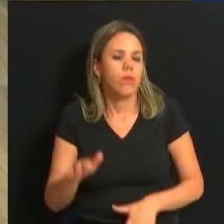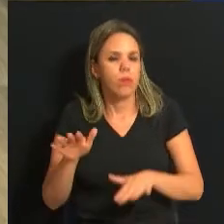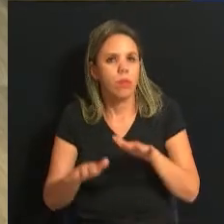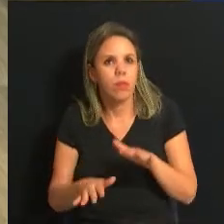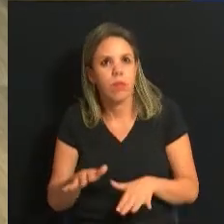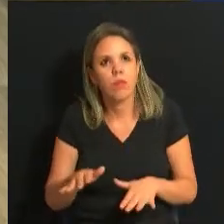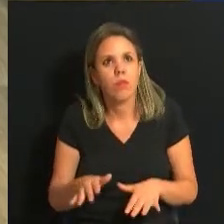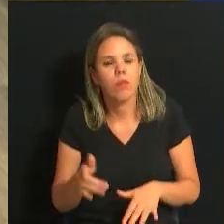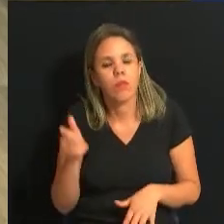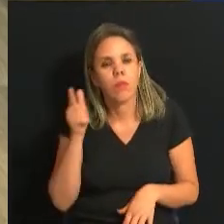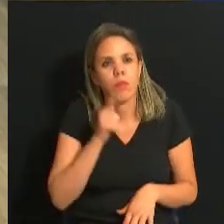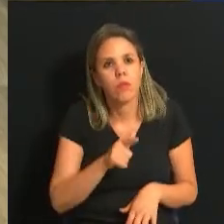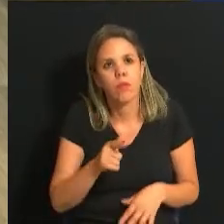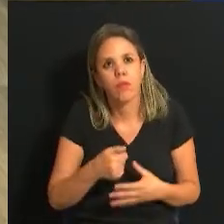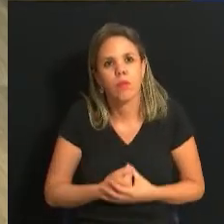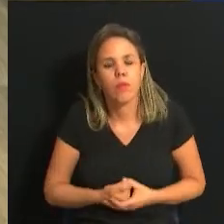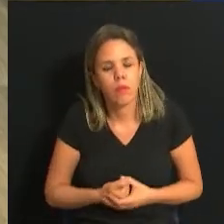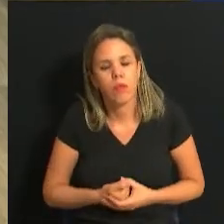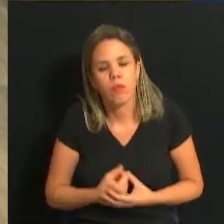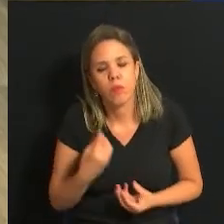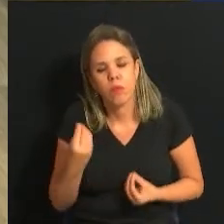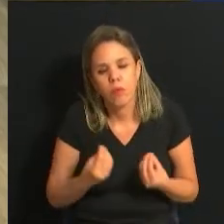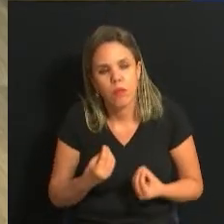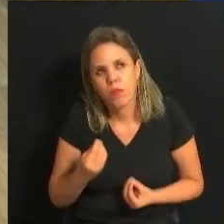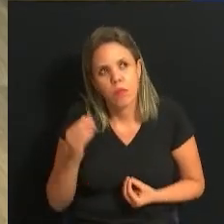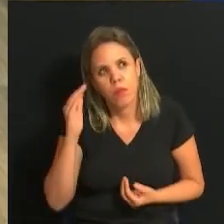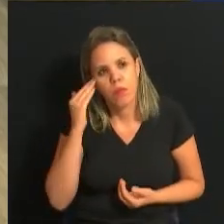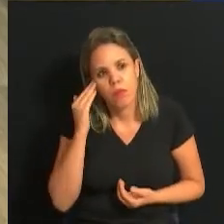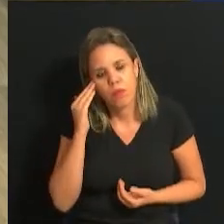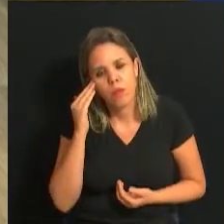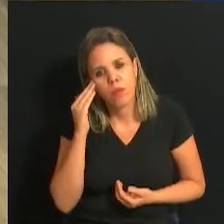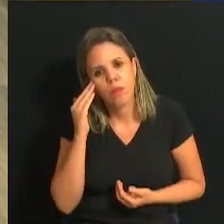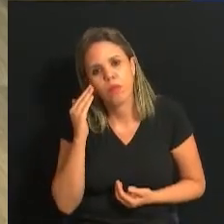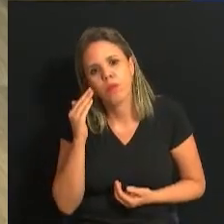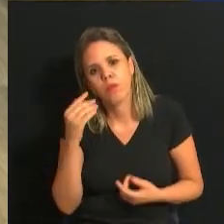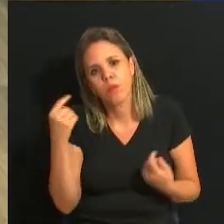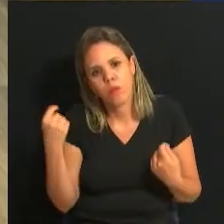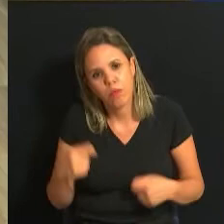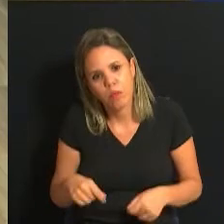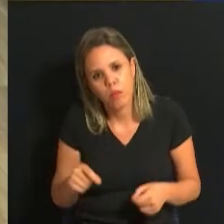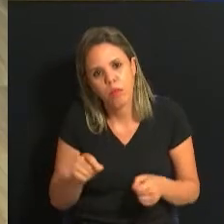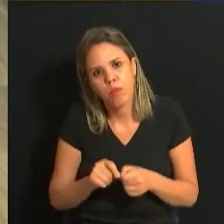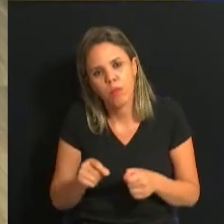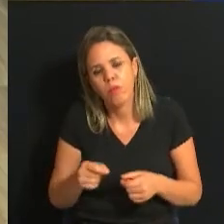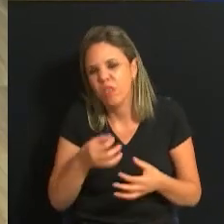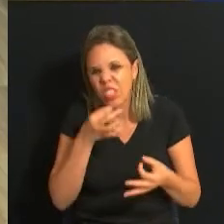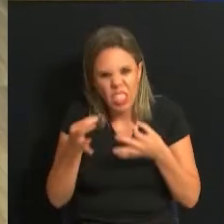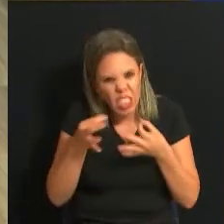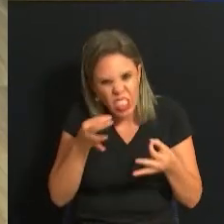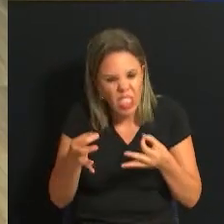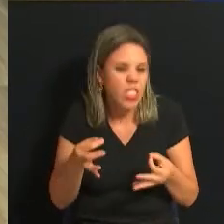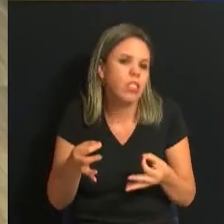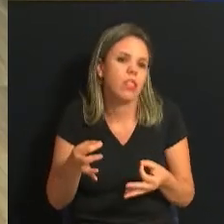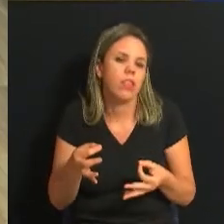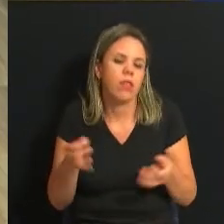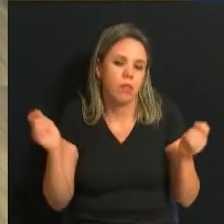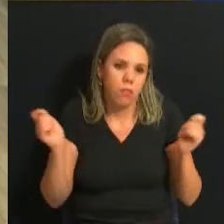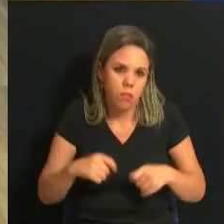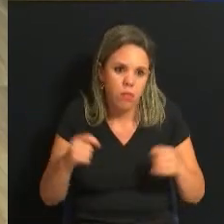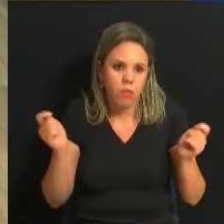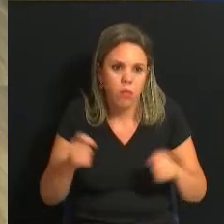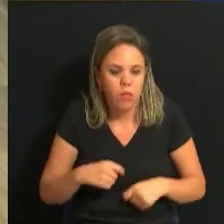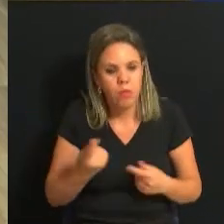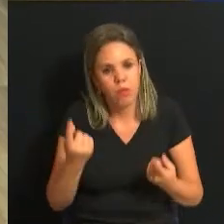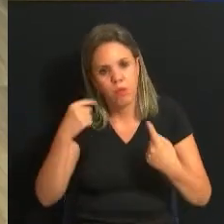nós conseguirmos entender essas questões, nós precisamos fazer uma autocrítica, que é aquela capacidade interna